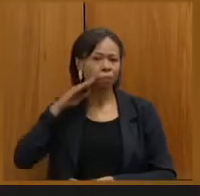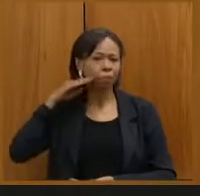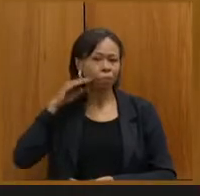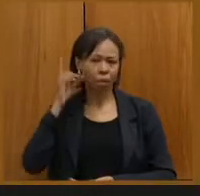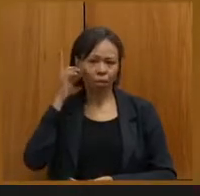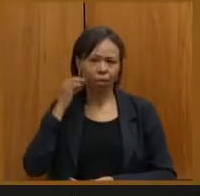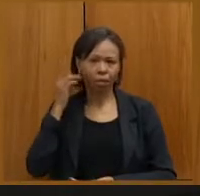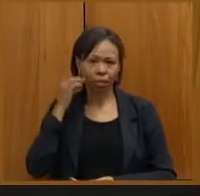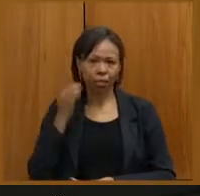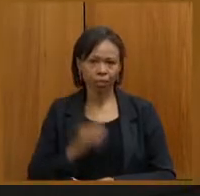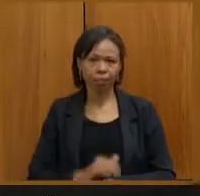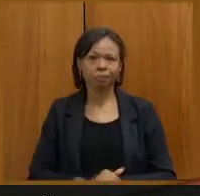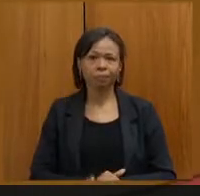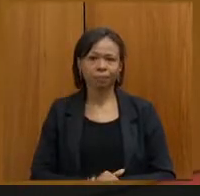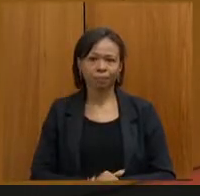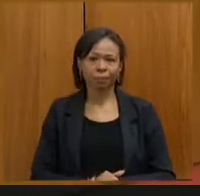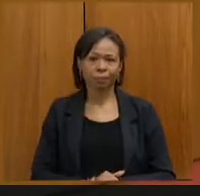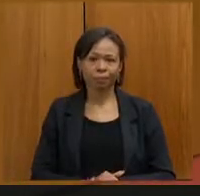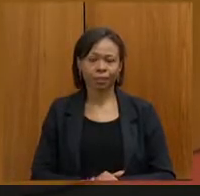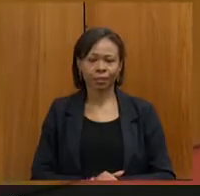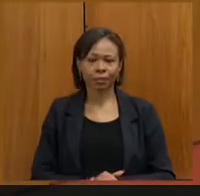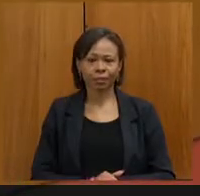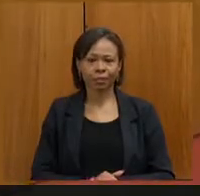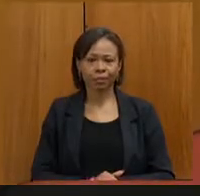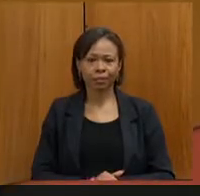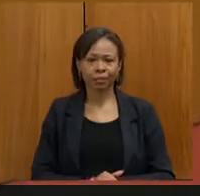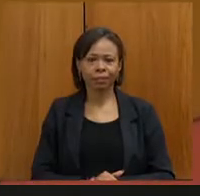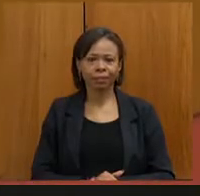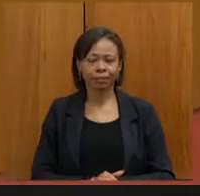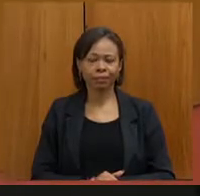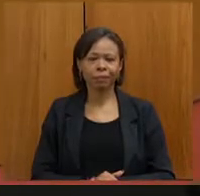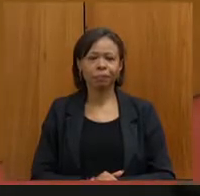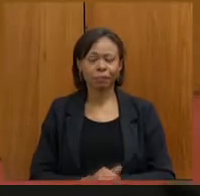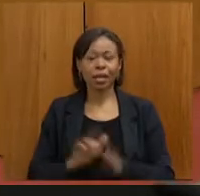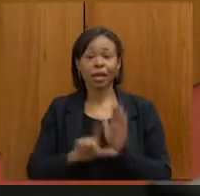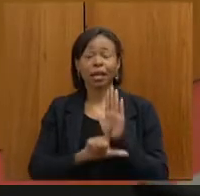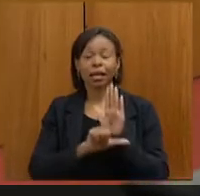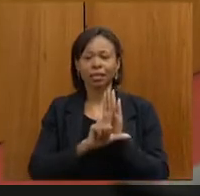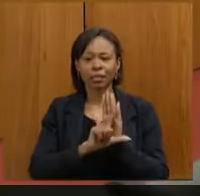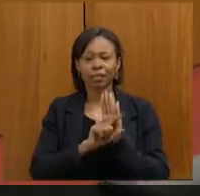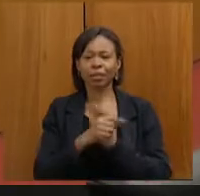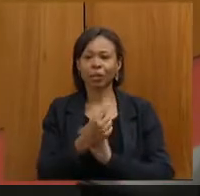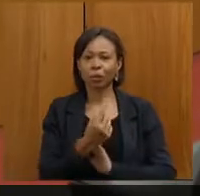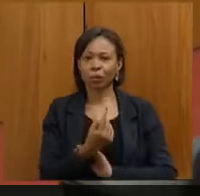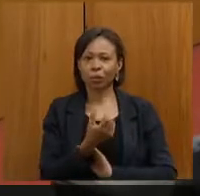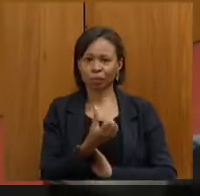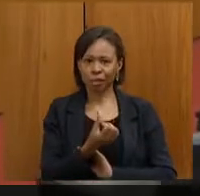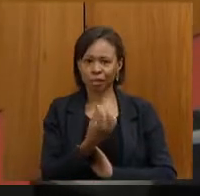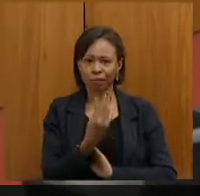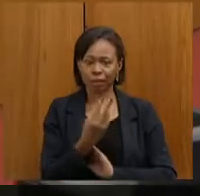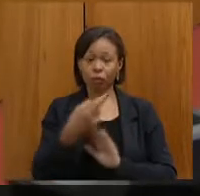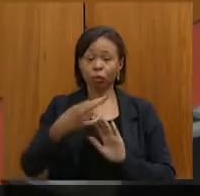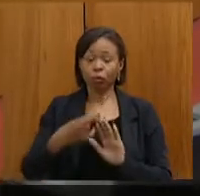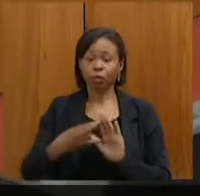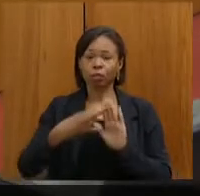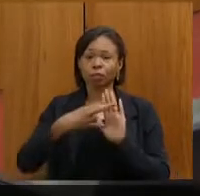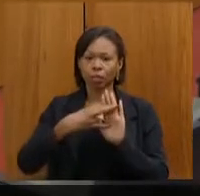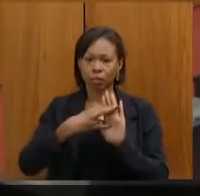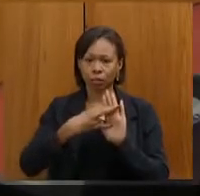questão de ordem para fazer uso da palavra considerando artigo 64 do regimento interno da casa presente